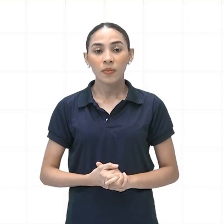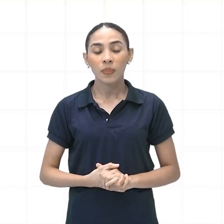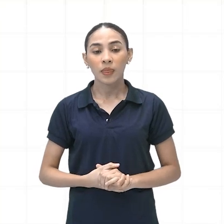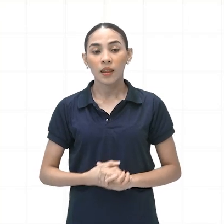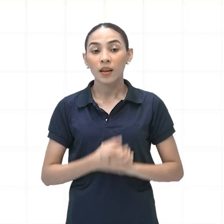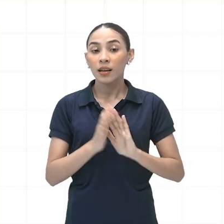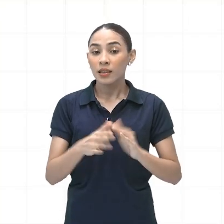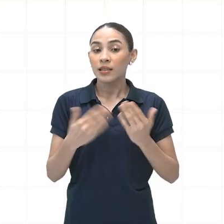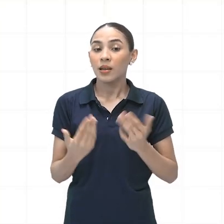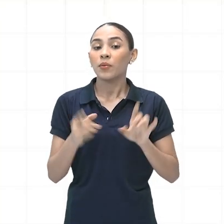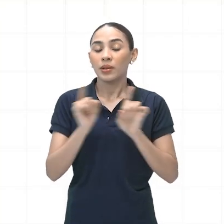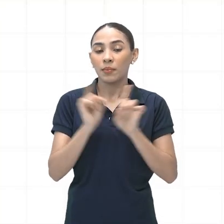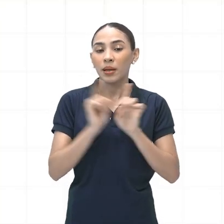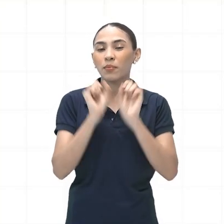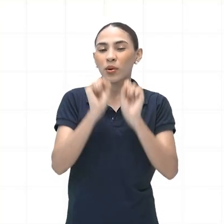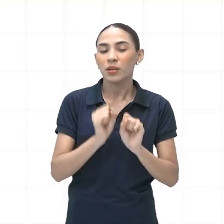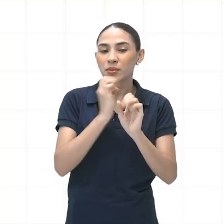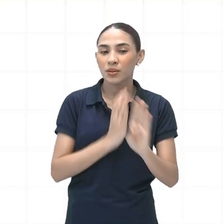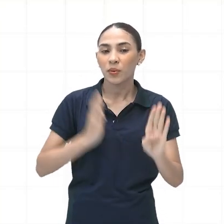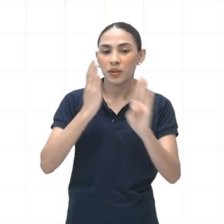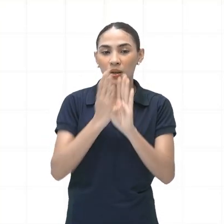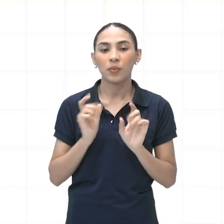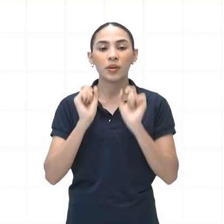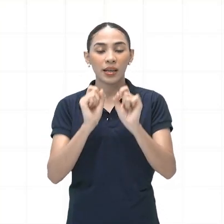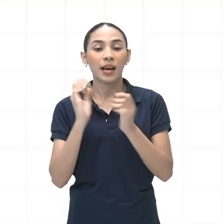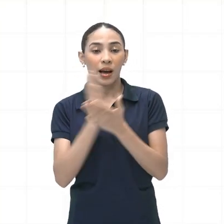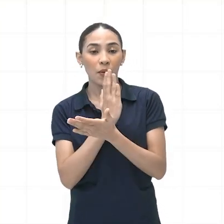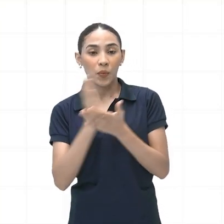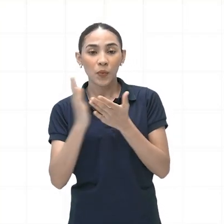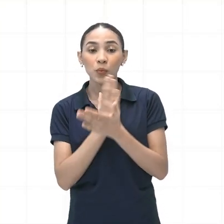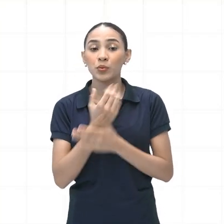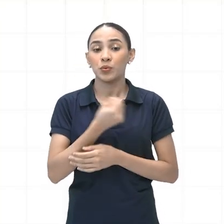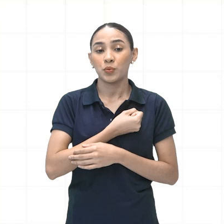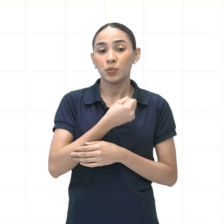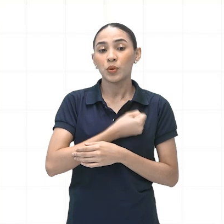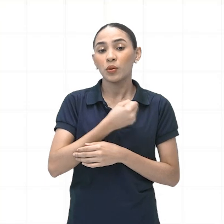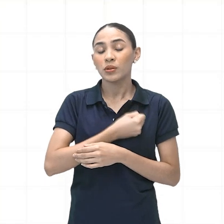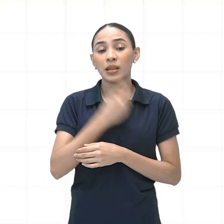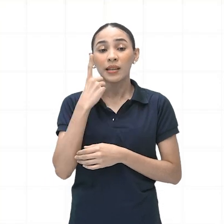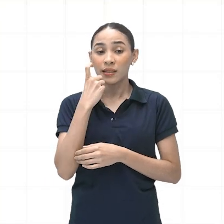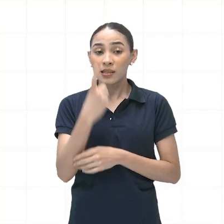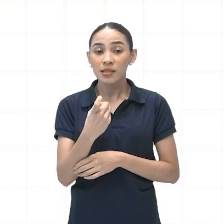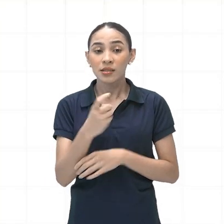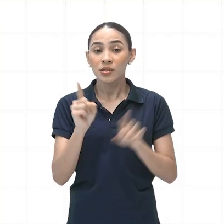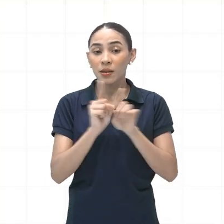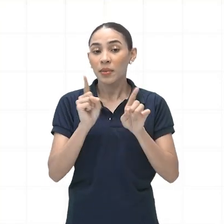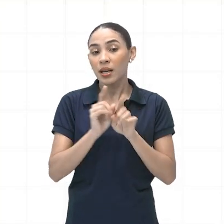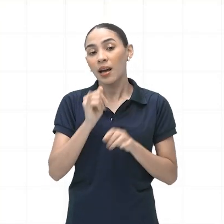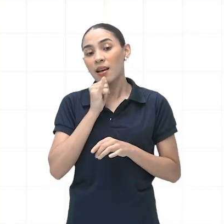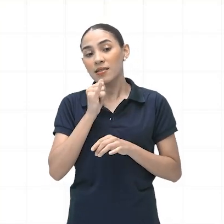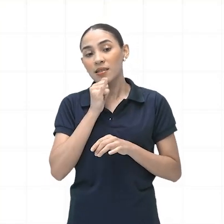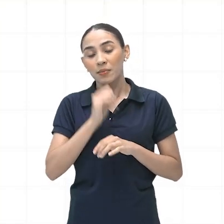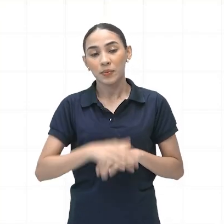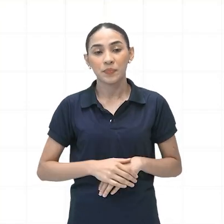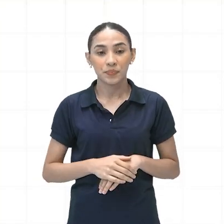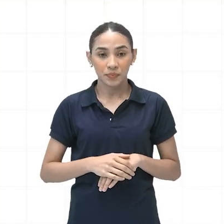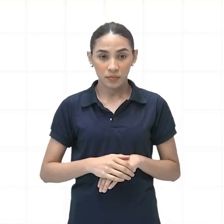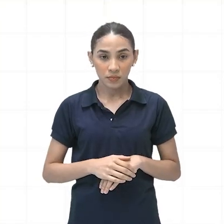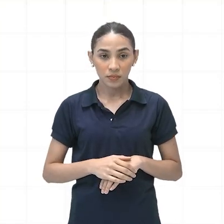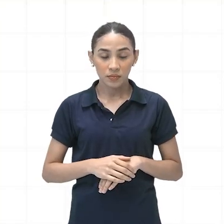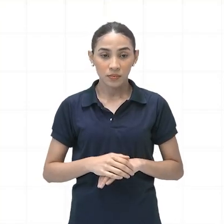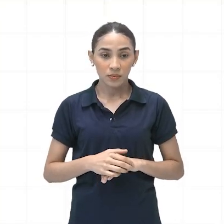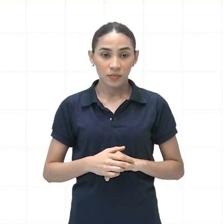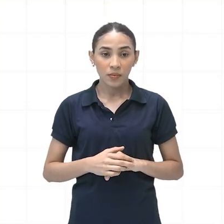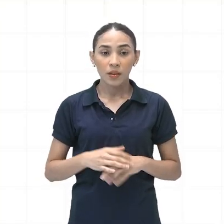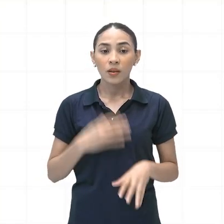E nessa reta nós podemos localizar alguns valores bem interessantes. Por exemplo, como